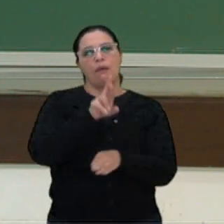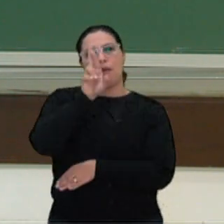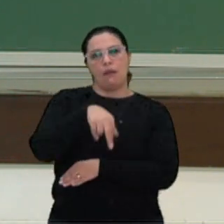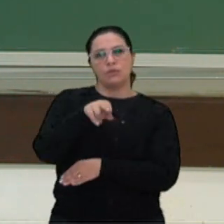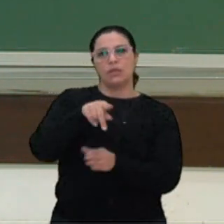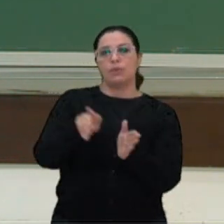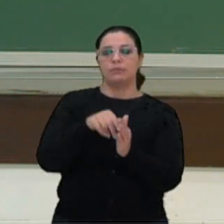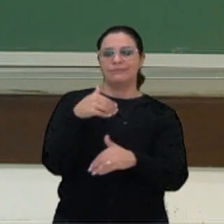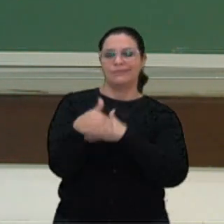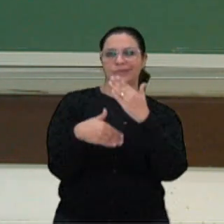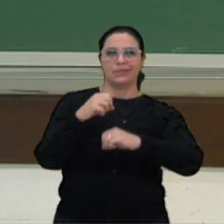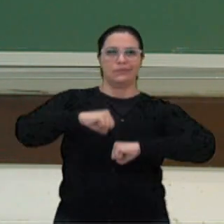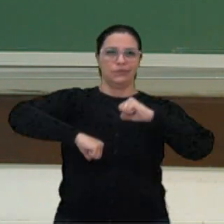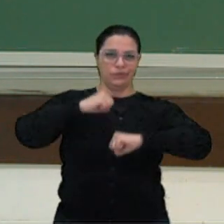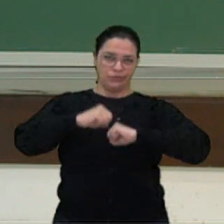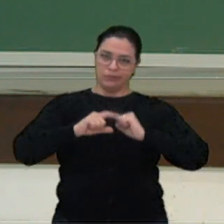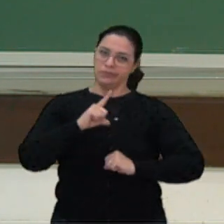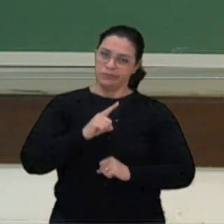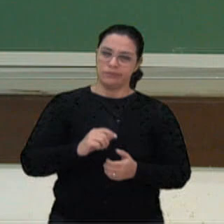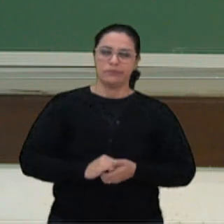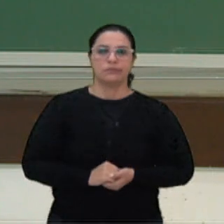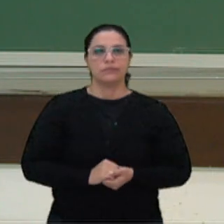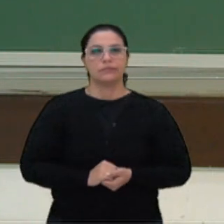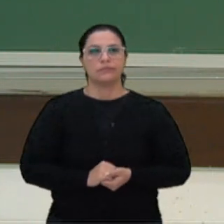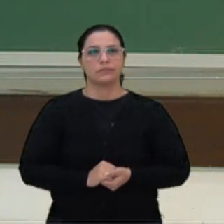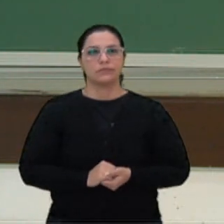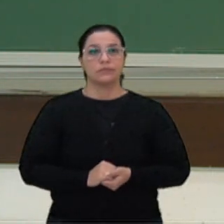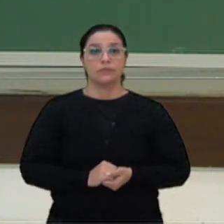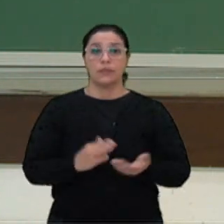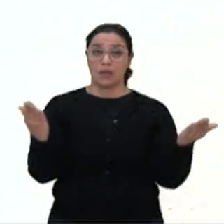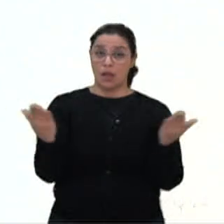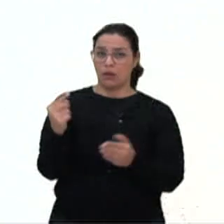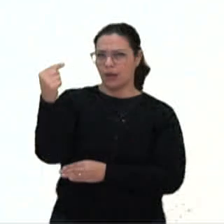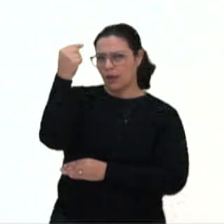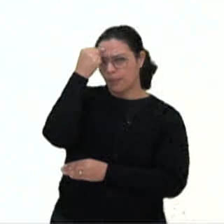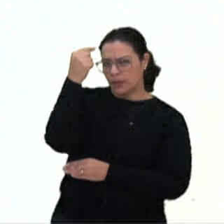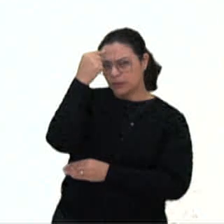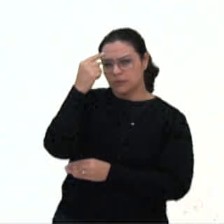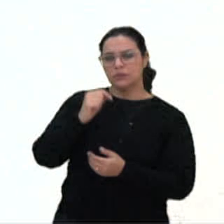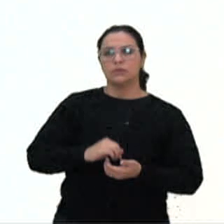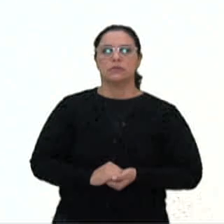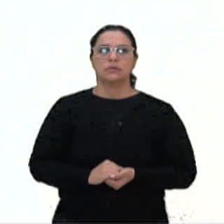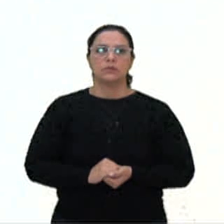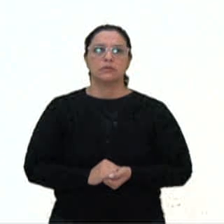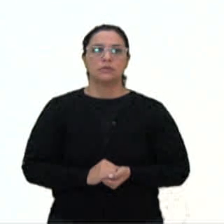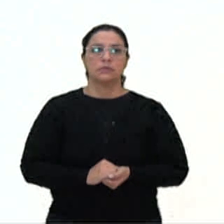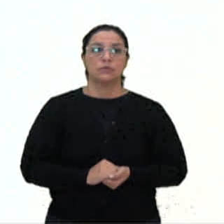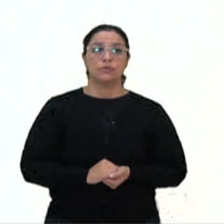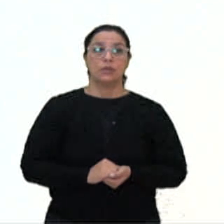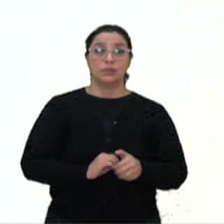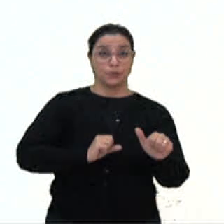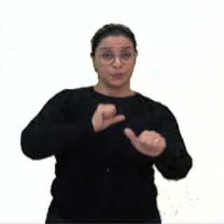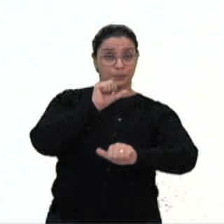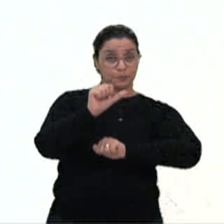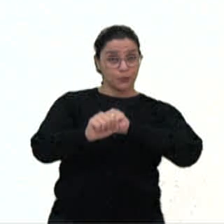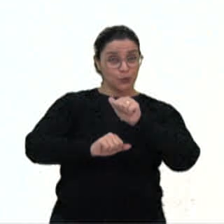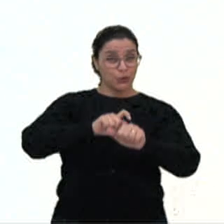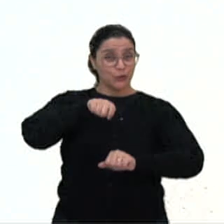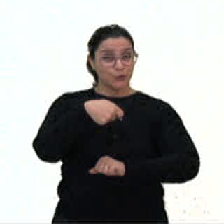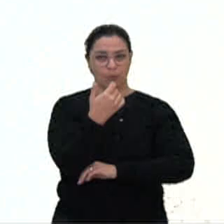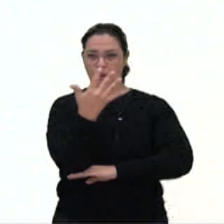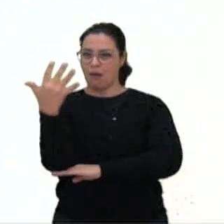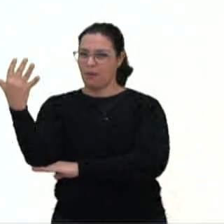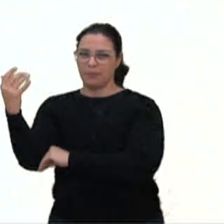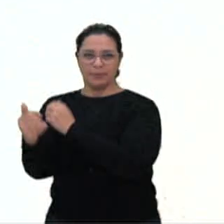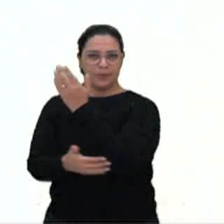resultantes desse processo, né? E aí, pensando ali nas mudanças causadas pelo meio